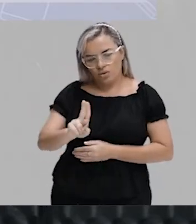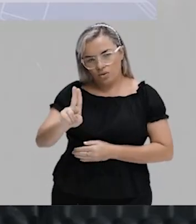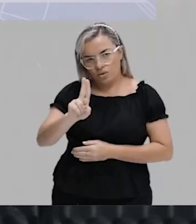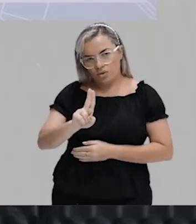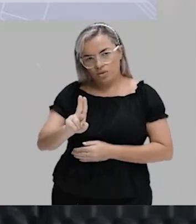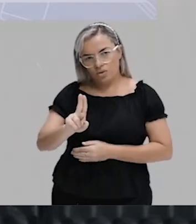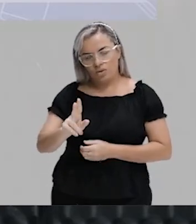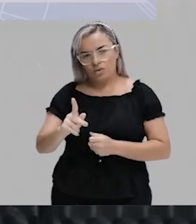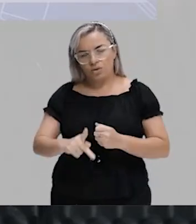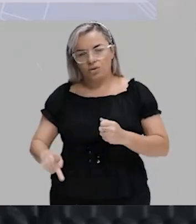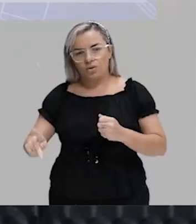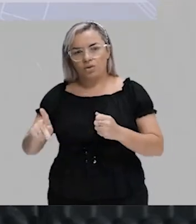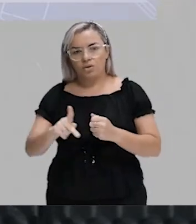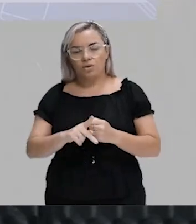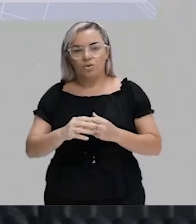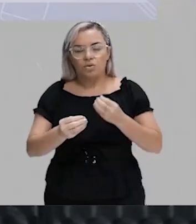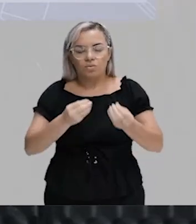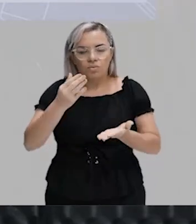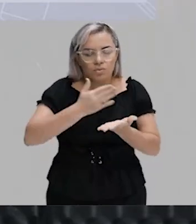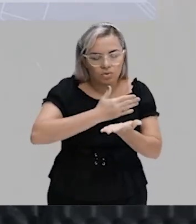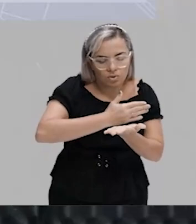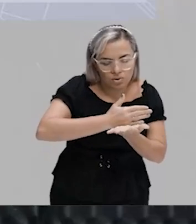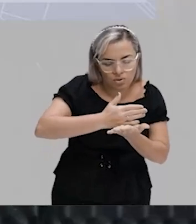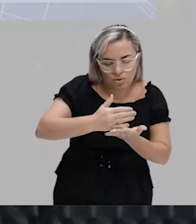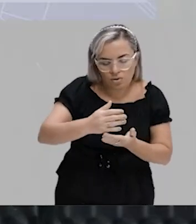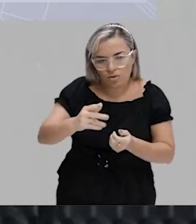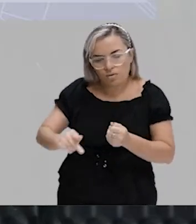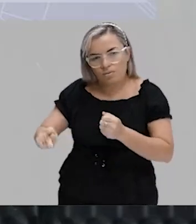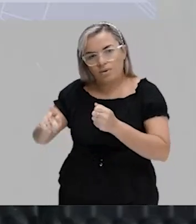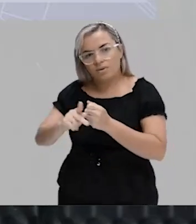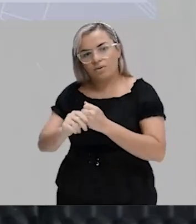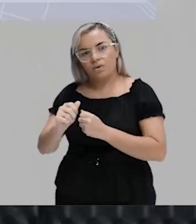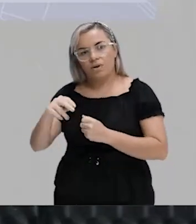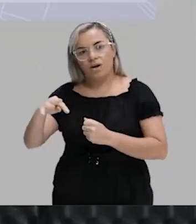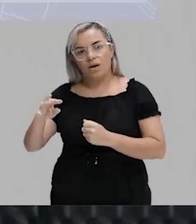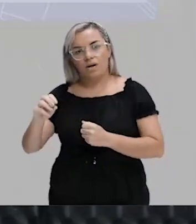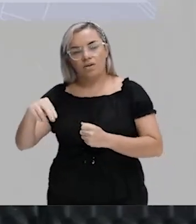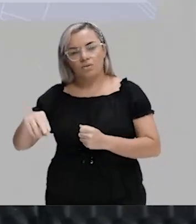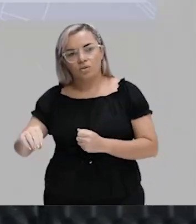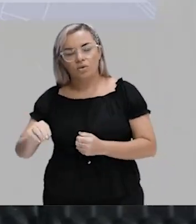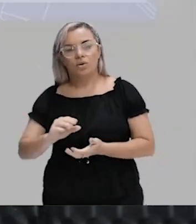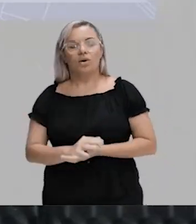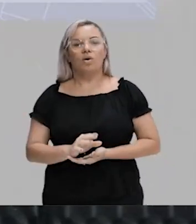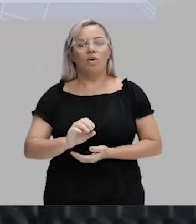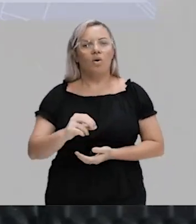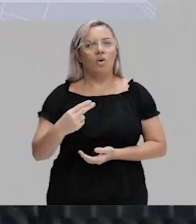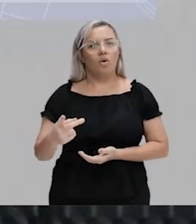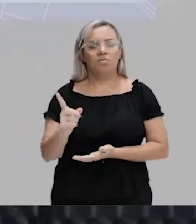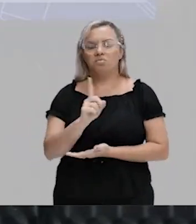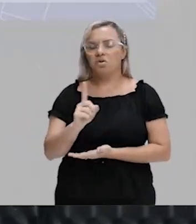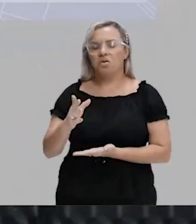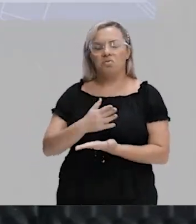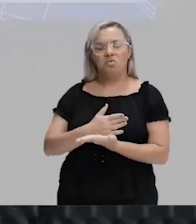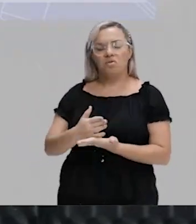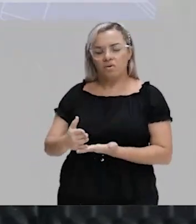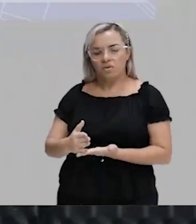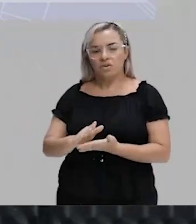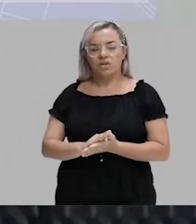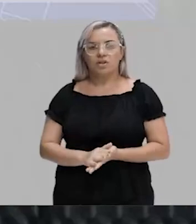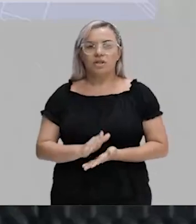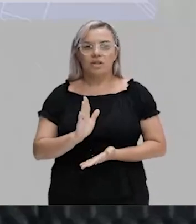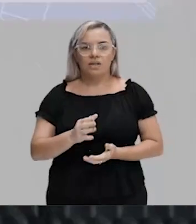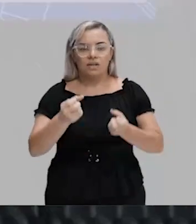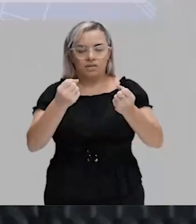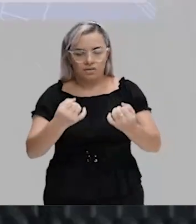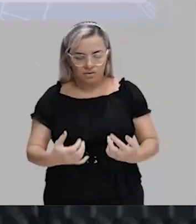pronominal. Se nós devemos iniciar uma frase com os pronomes átonos, ou se nós não devemos começar. Ele diz aqui que na gramática,